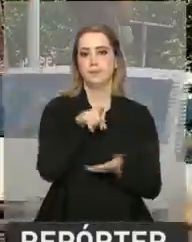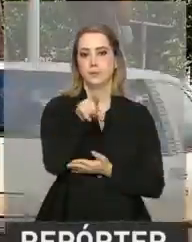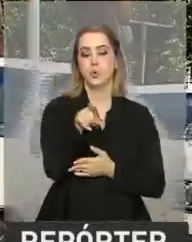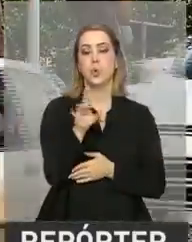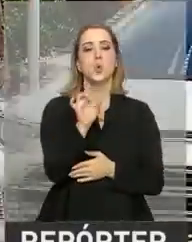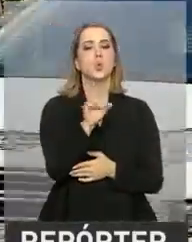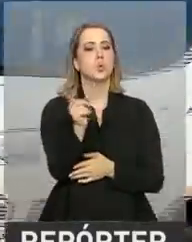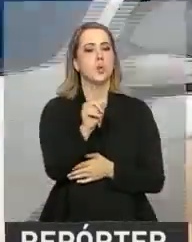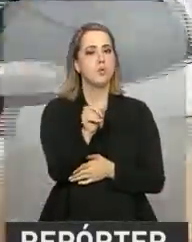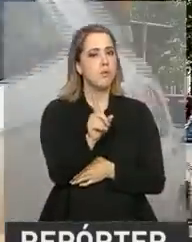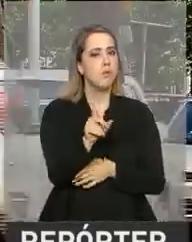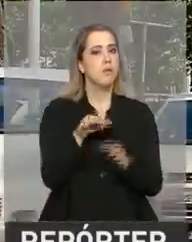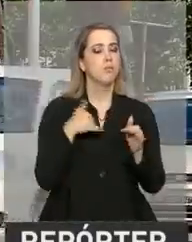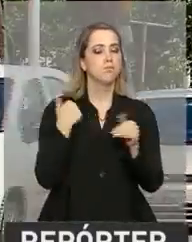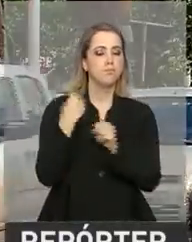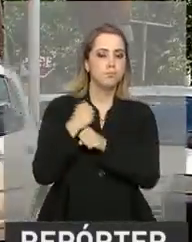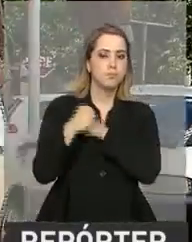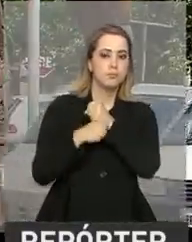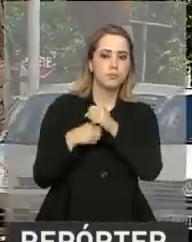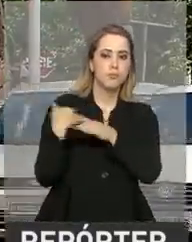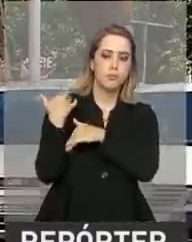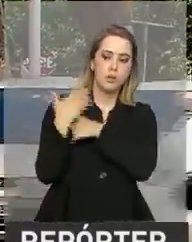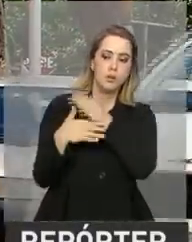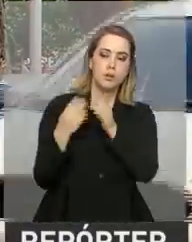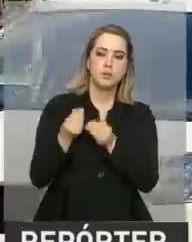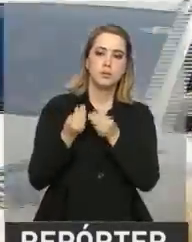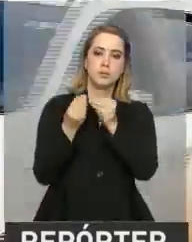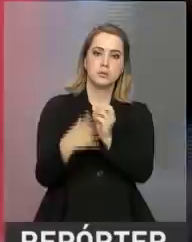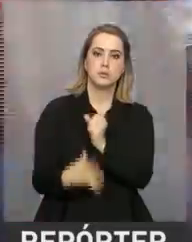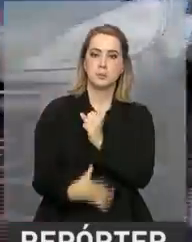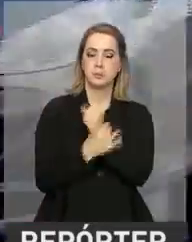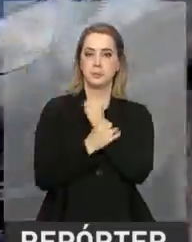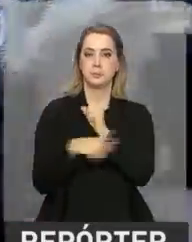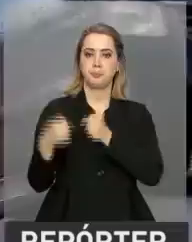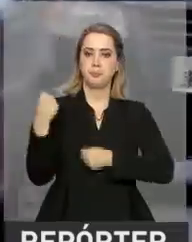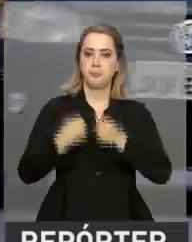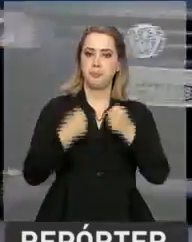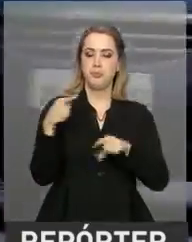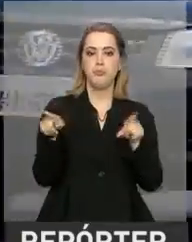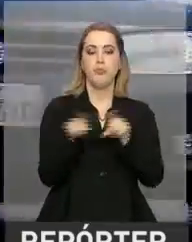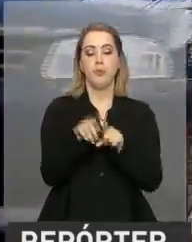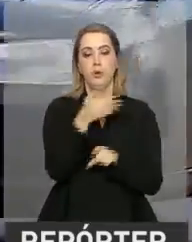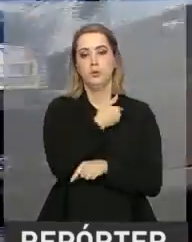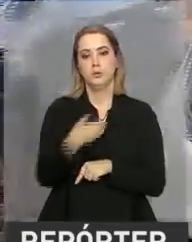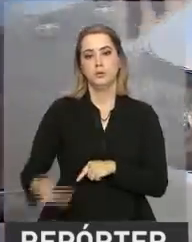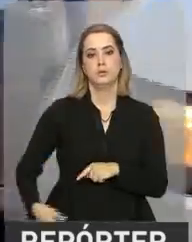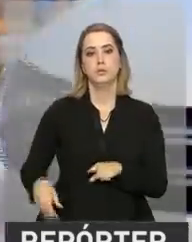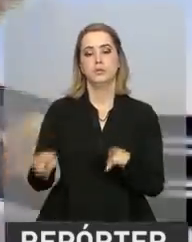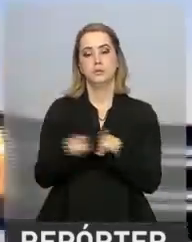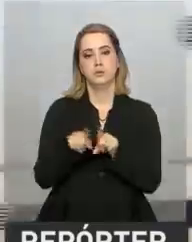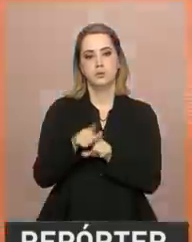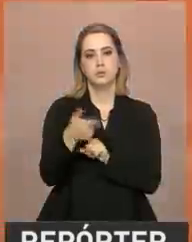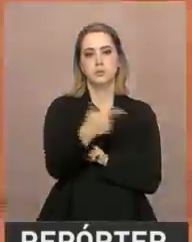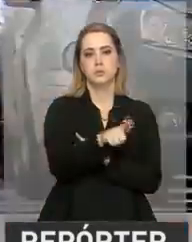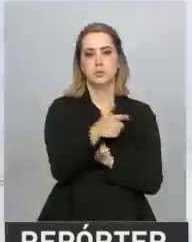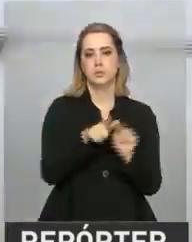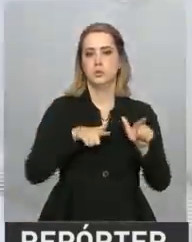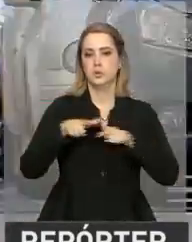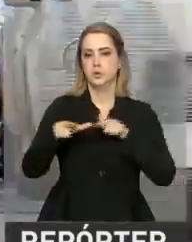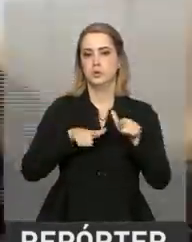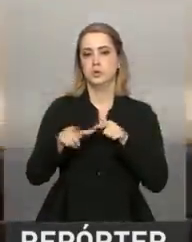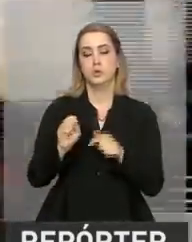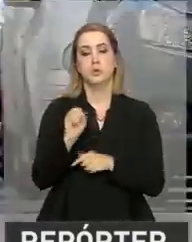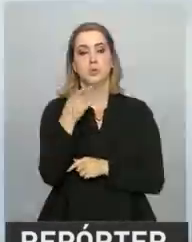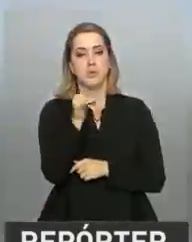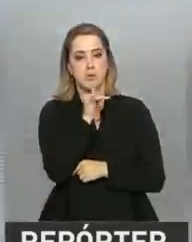isso nos últimos anos para garantir mais segurança no trânsito o governo também promoveu outras medidas como obrigatoriedade